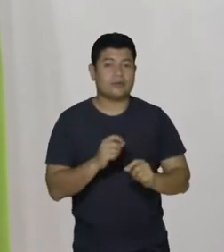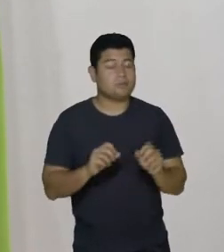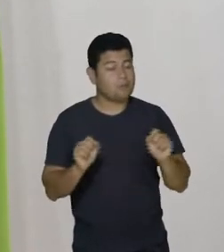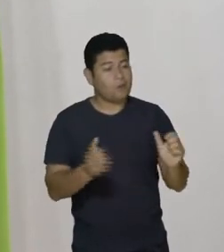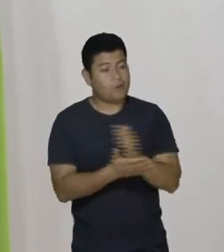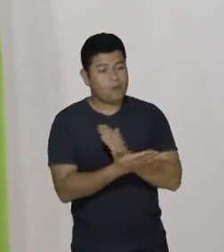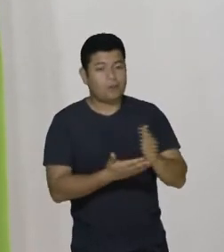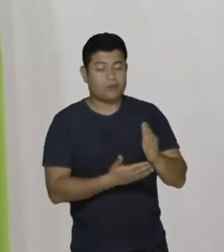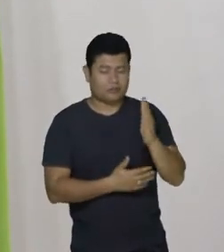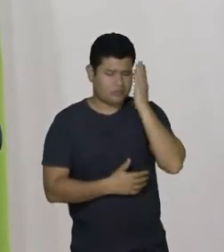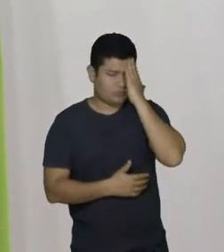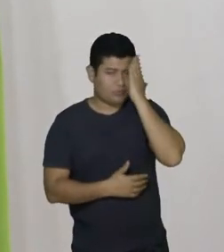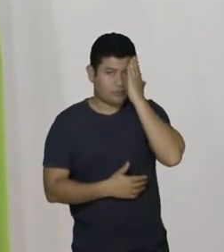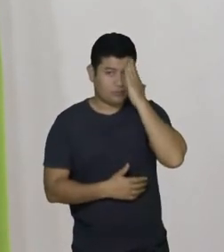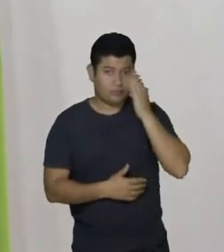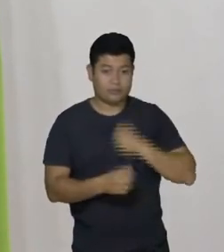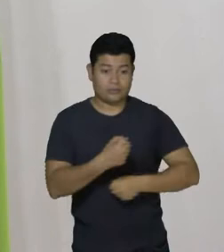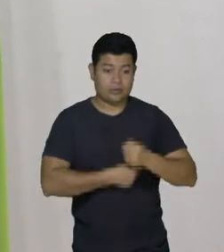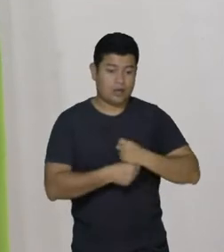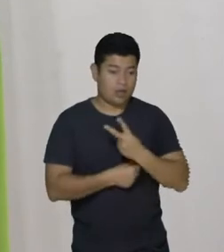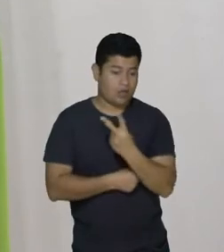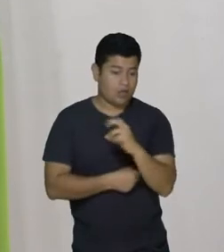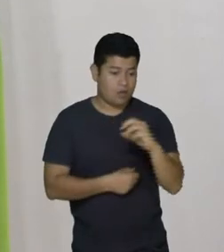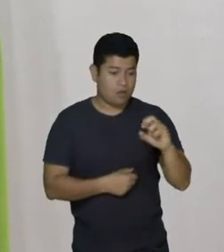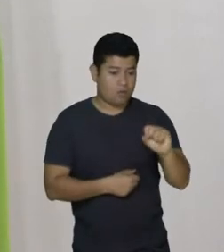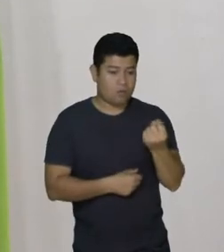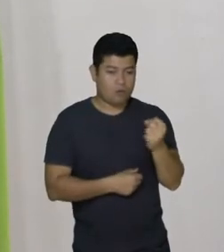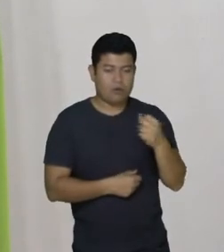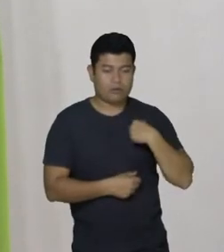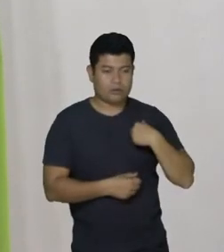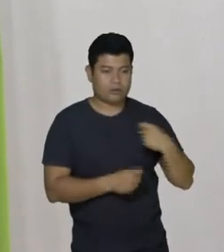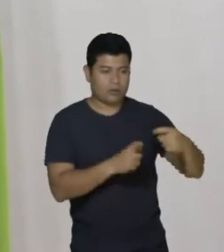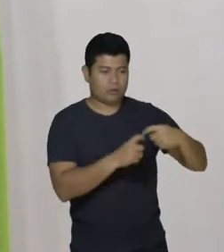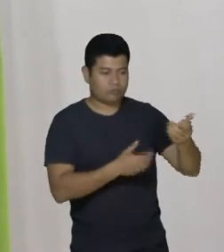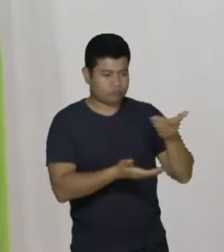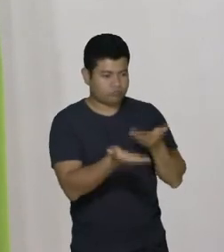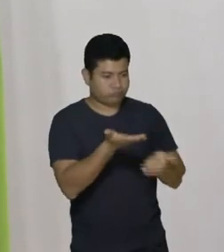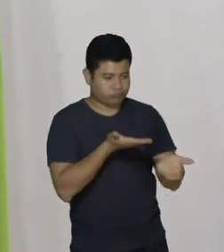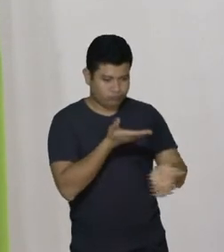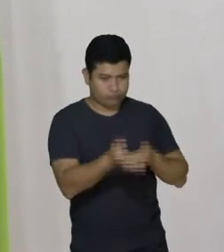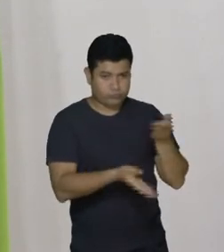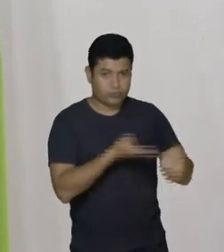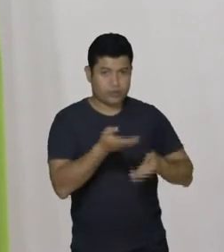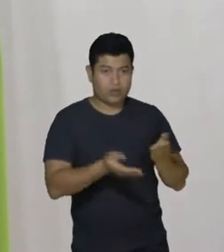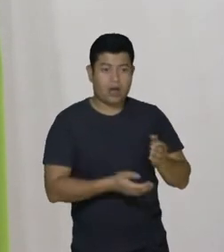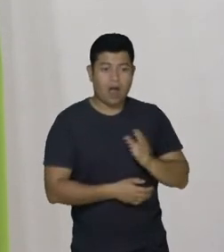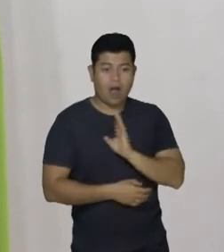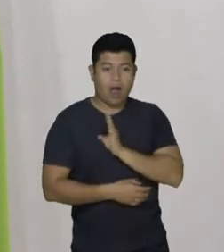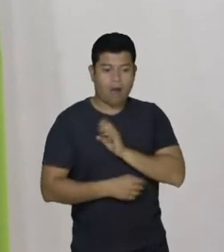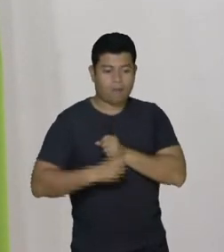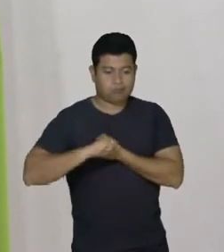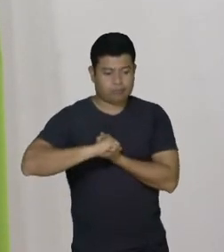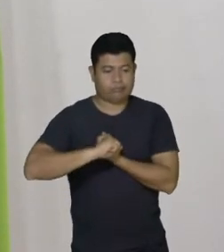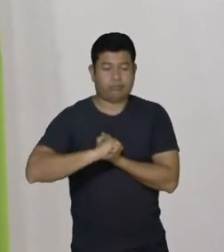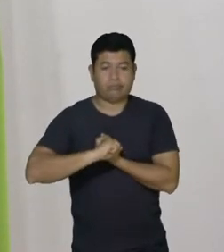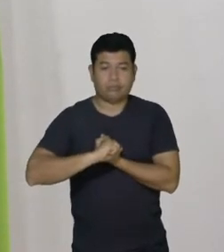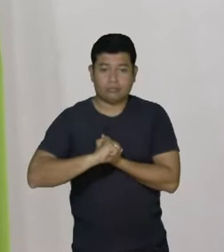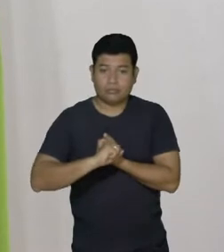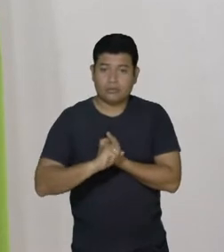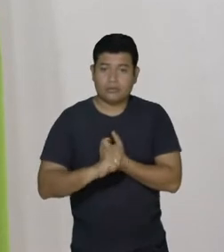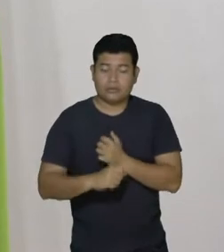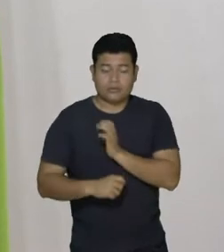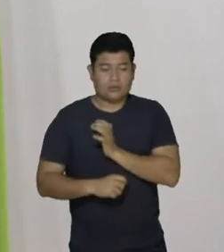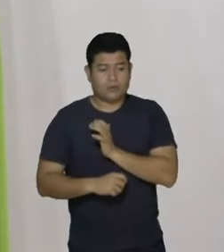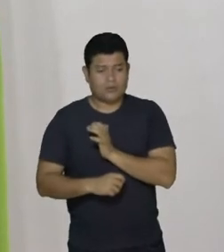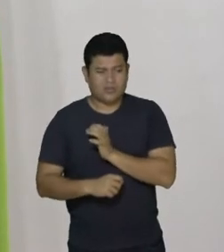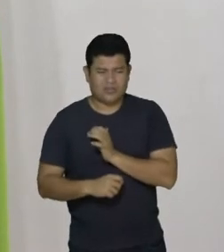Eu estava, em 2008, atendendo uma pessoa quando eu tive um infarto do miocárdio. E foi uma coisa inesquecível.